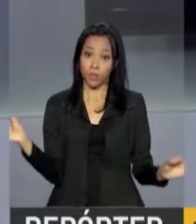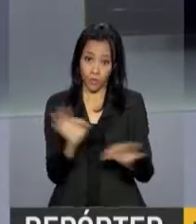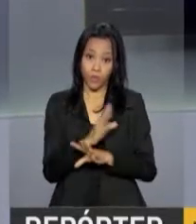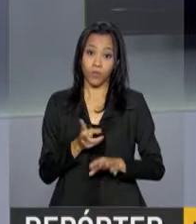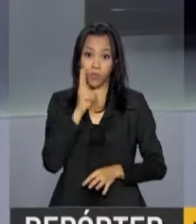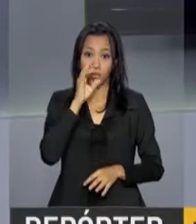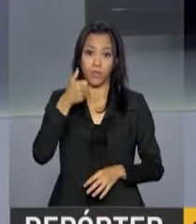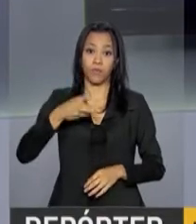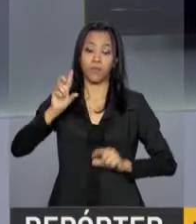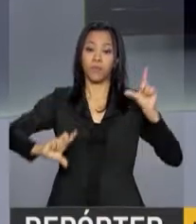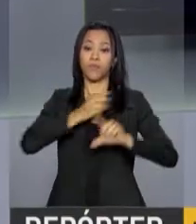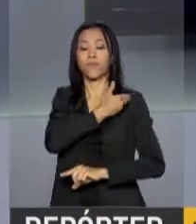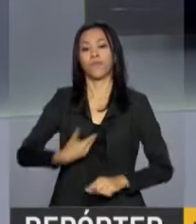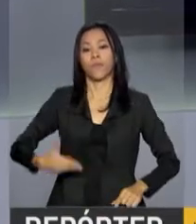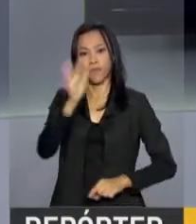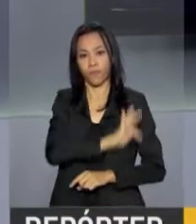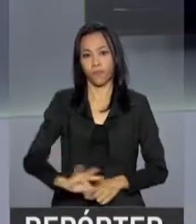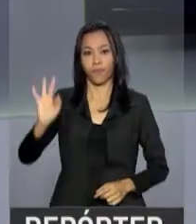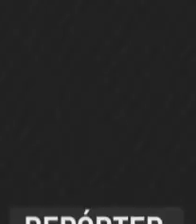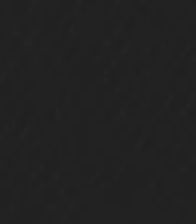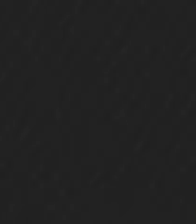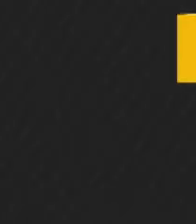na nbr a tv do governo federal